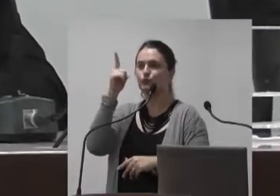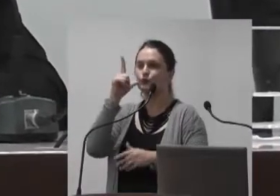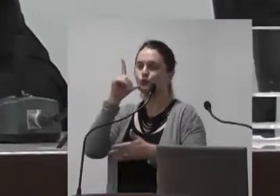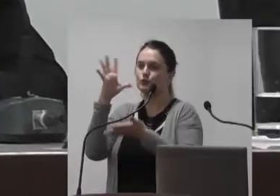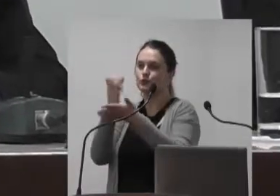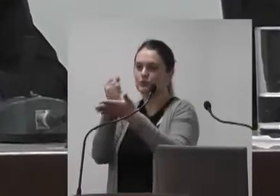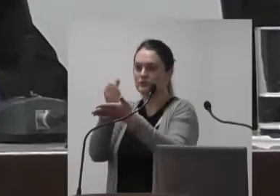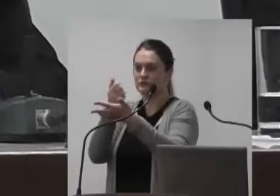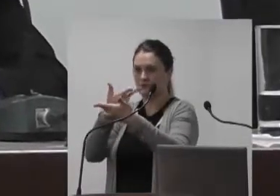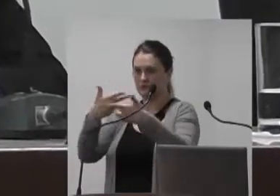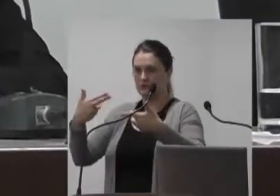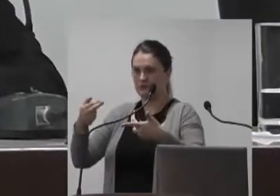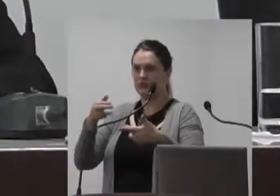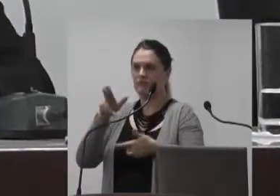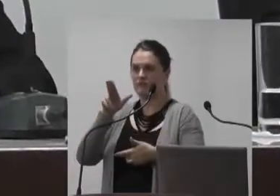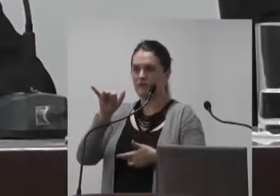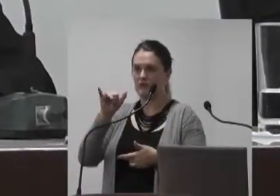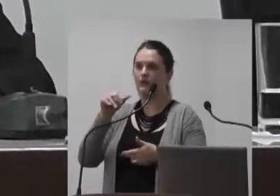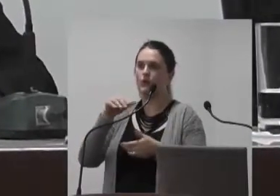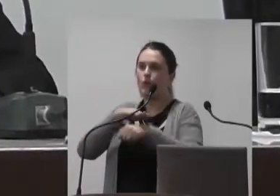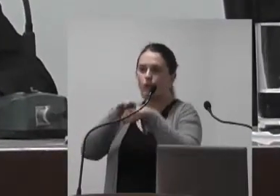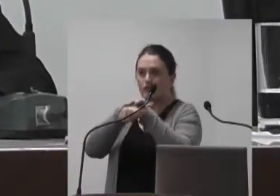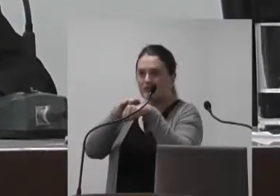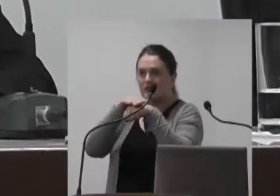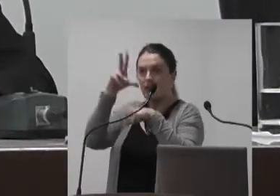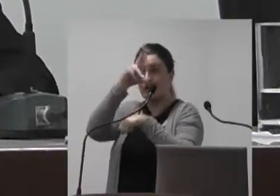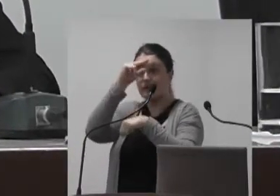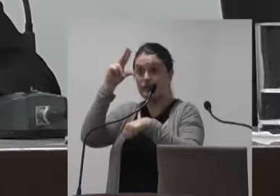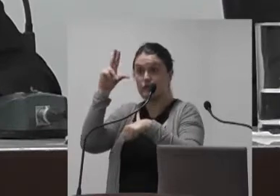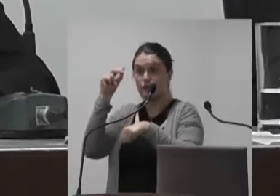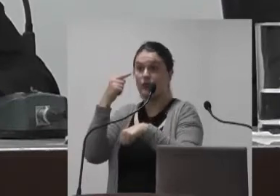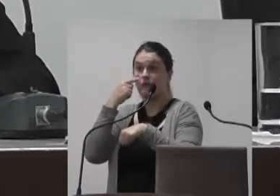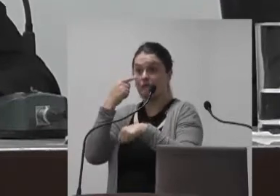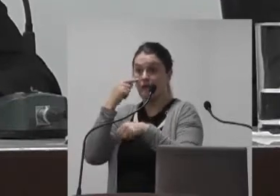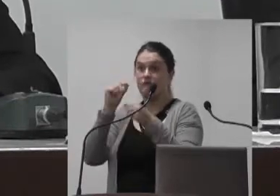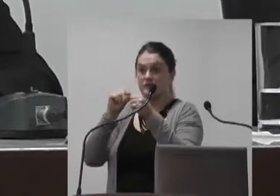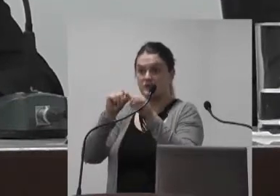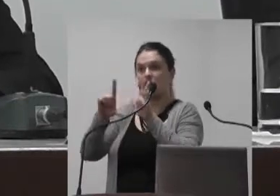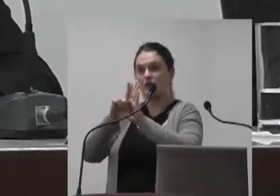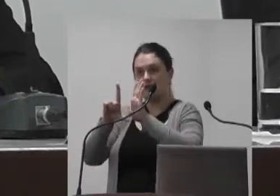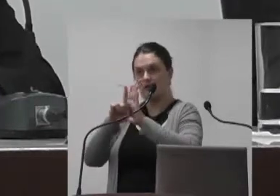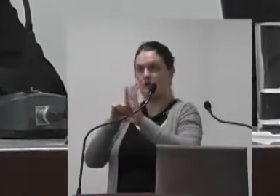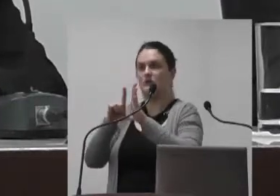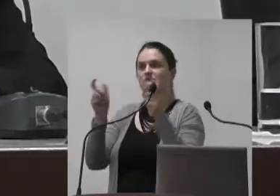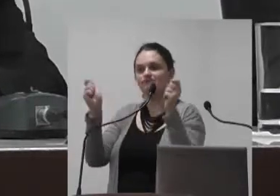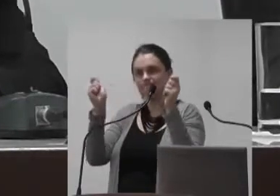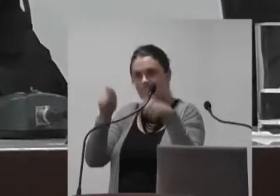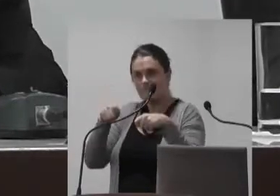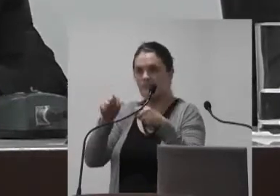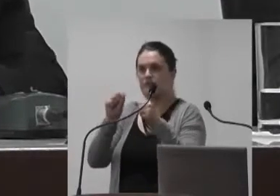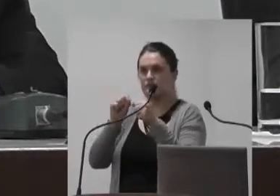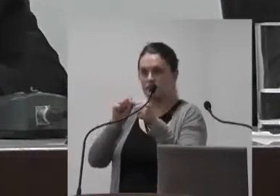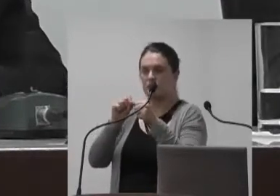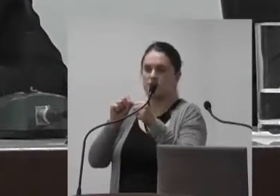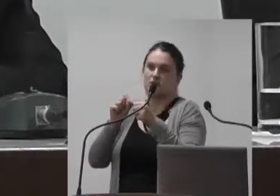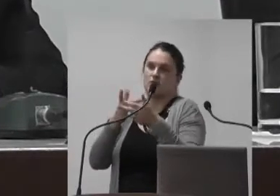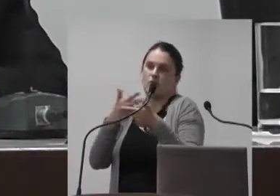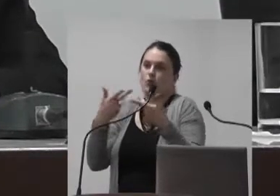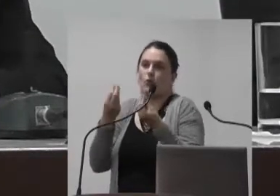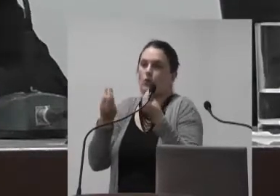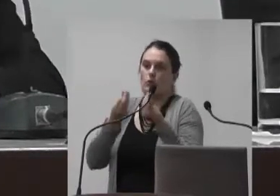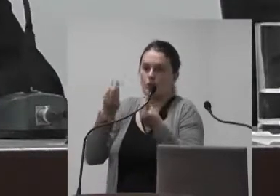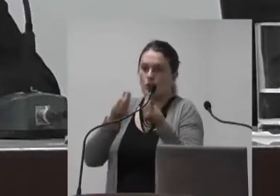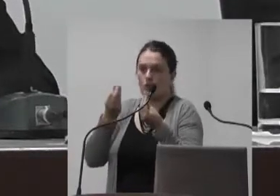que será conversado com o Executivo para que possa, de alguma